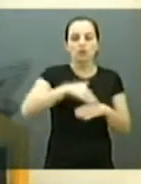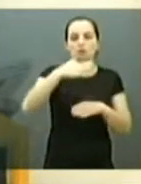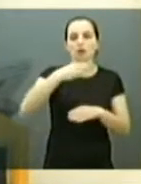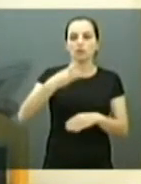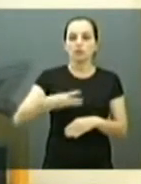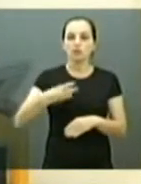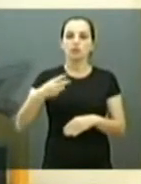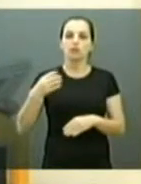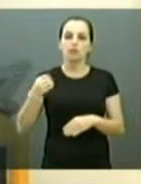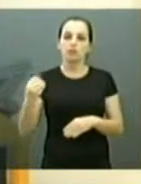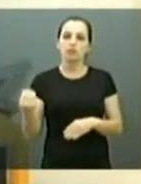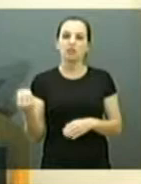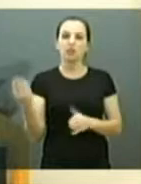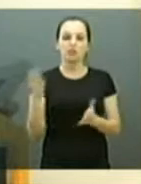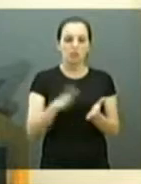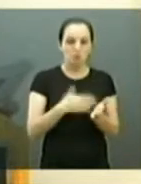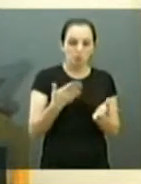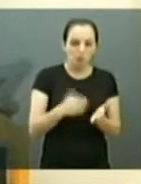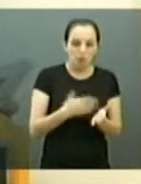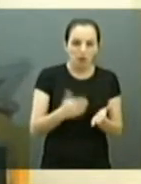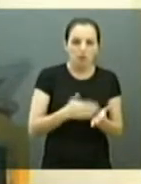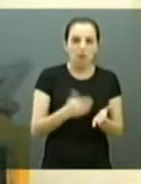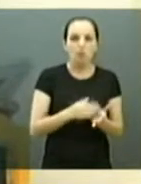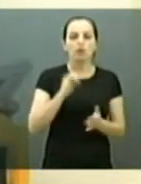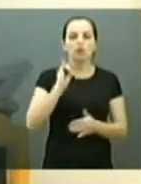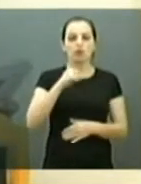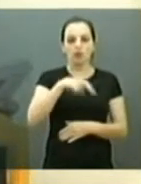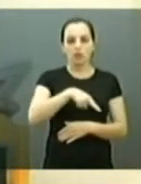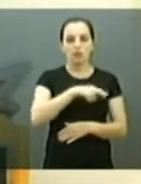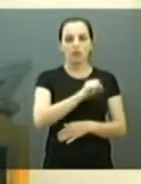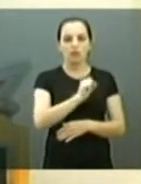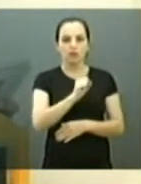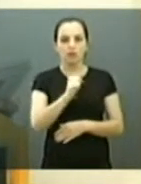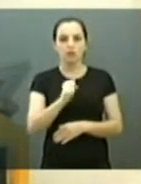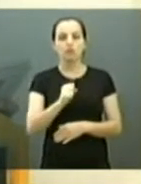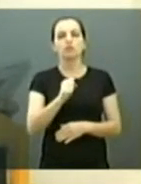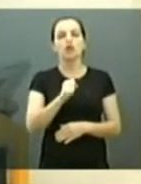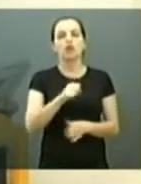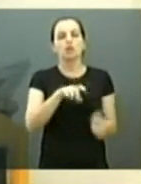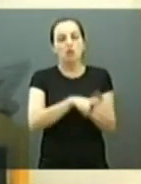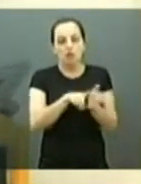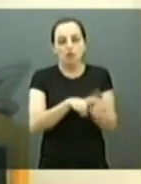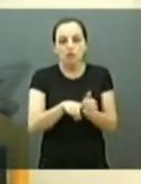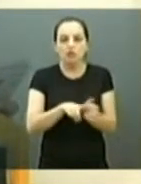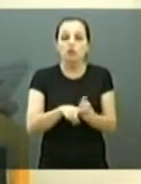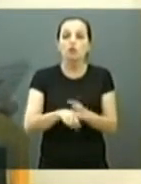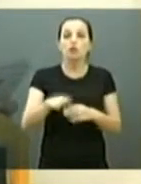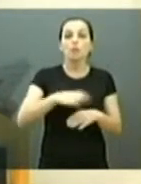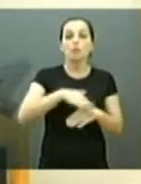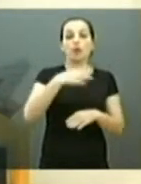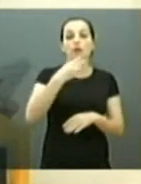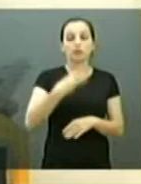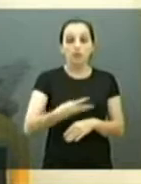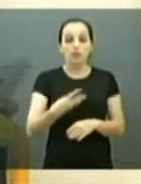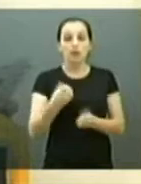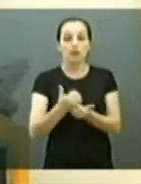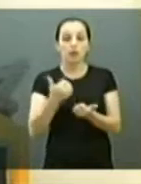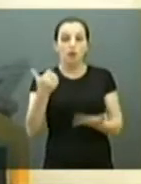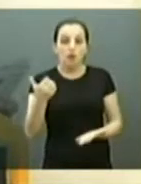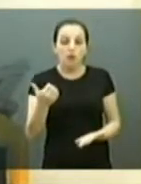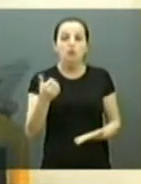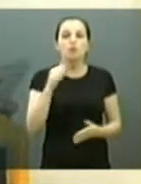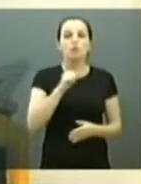páginas do INSS. A Polícia Federal investiga, além dos 2 vereadores, mais 3 assessores por suspeita